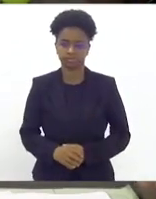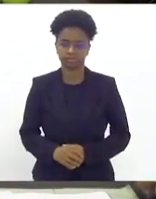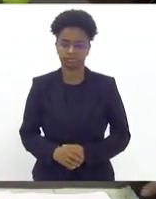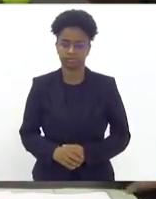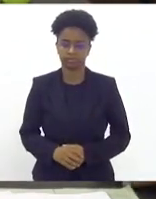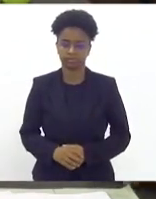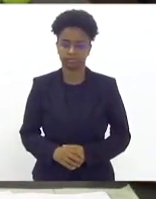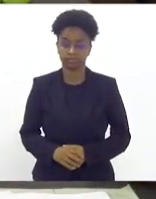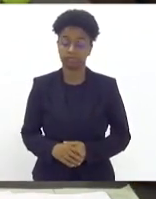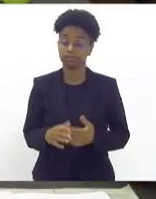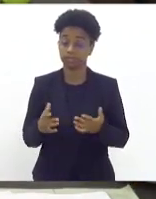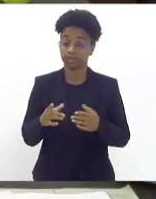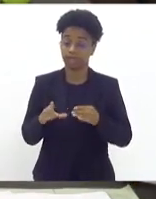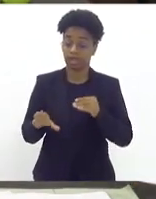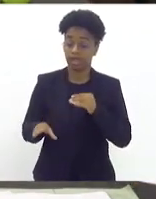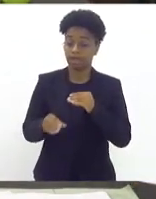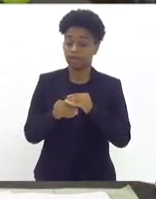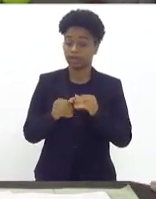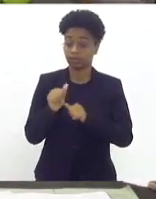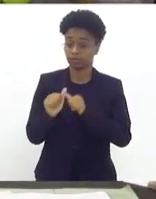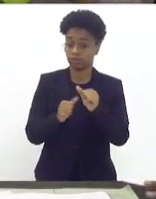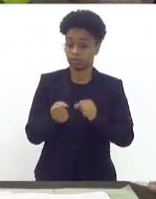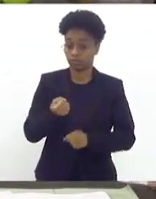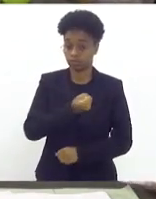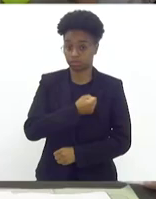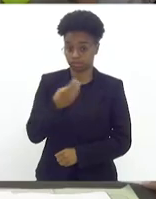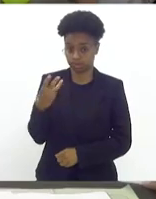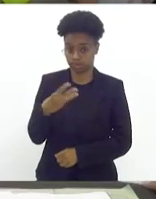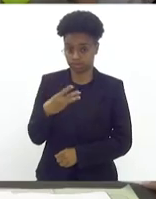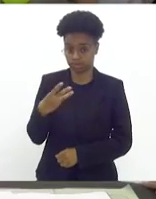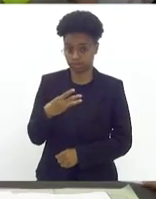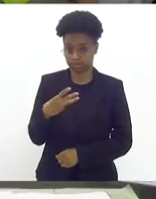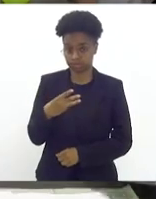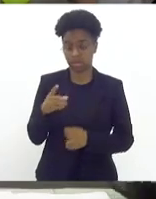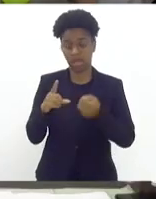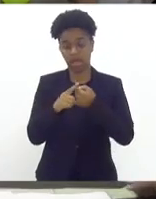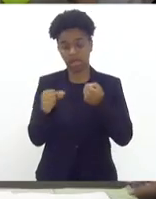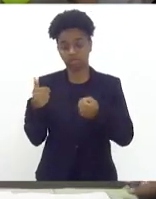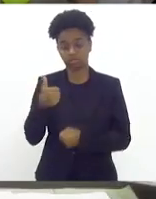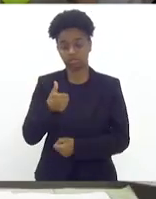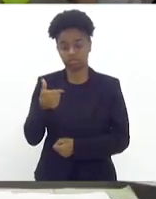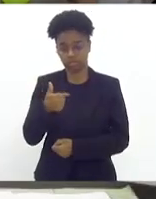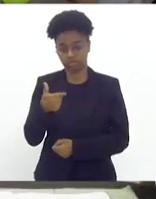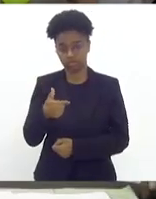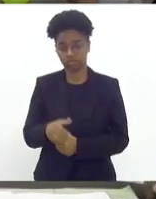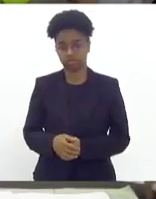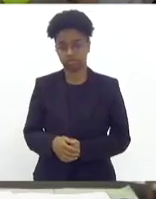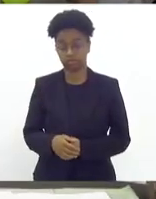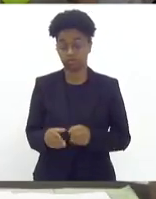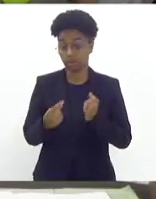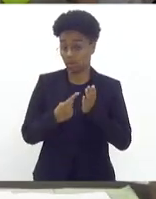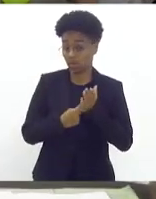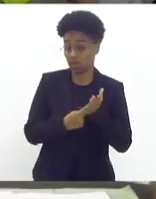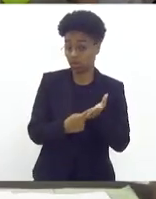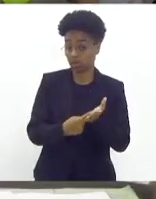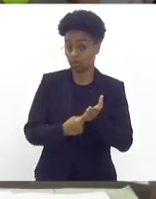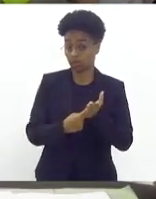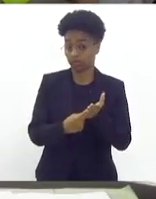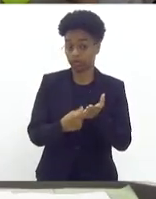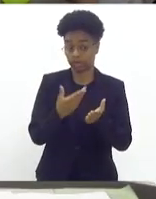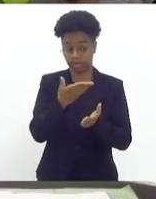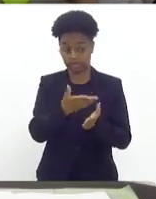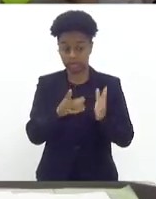Emenda modificativa número 3, ao artigo 2º. Os convênios de que trata esta